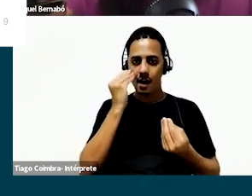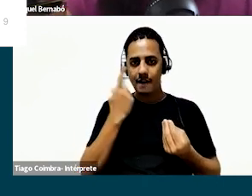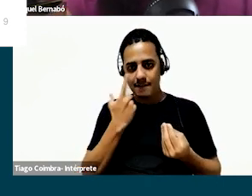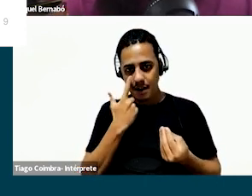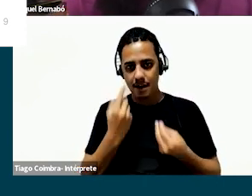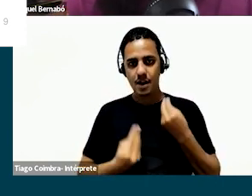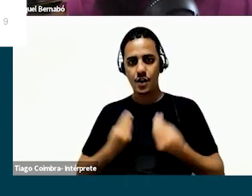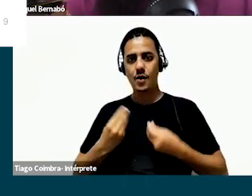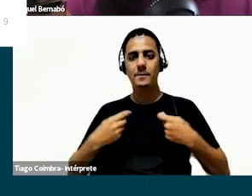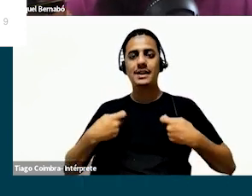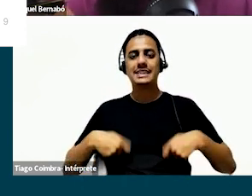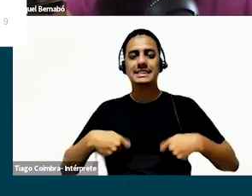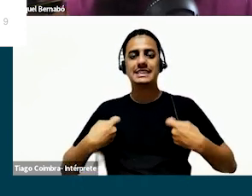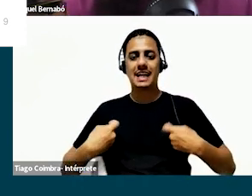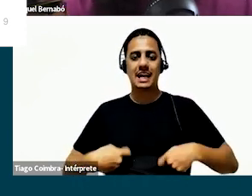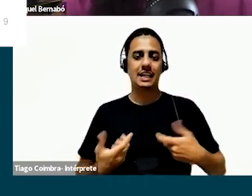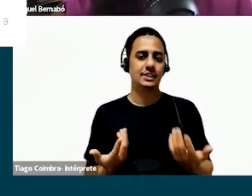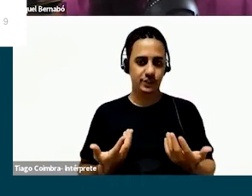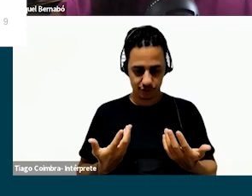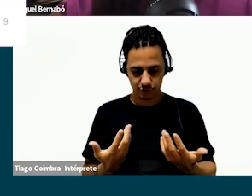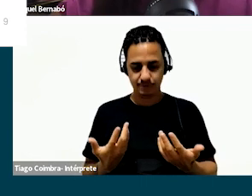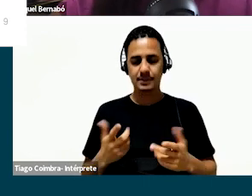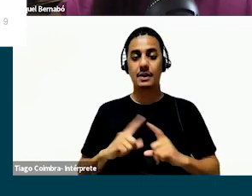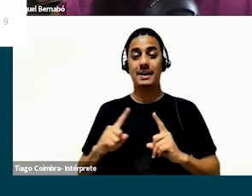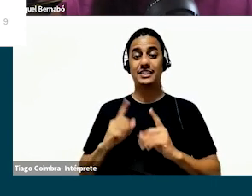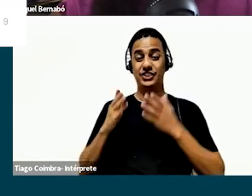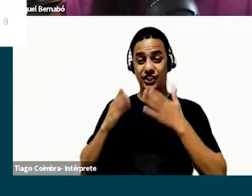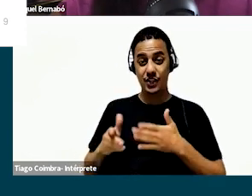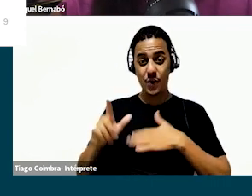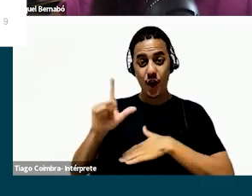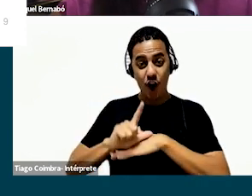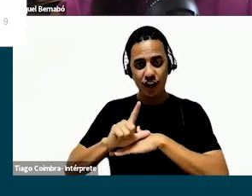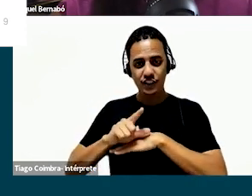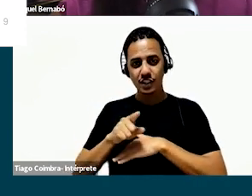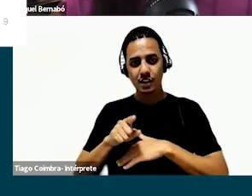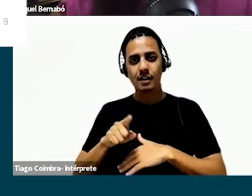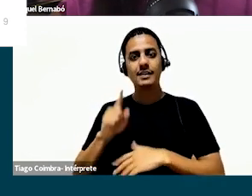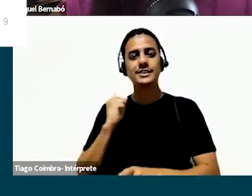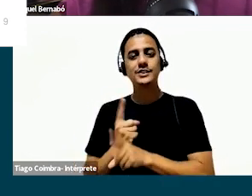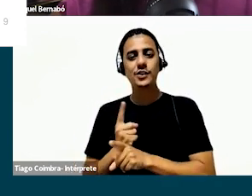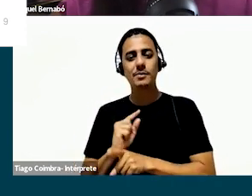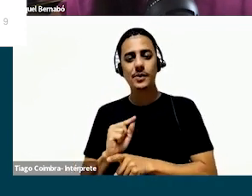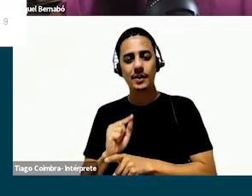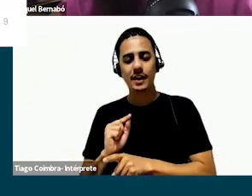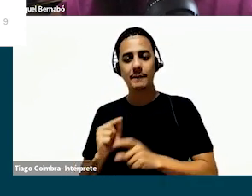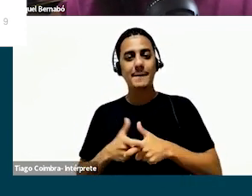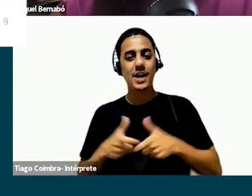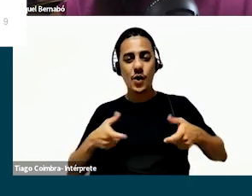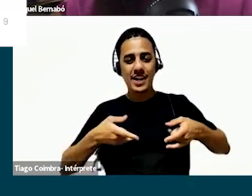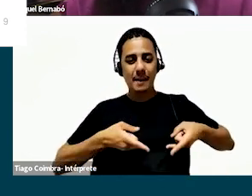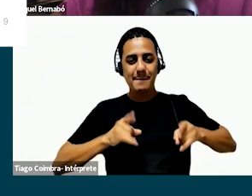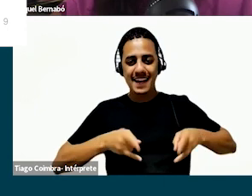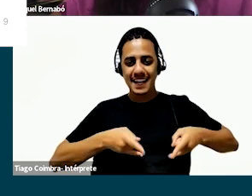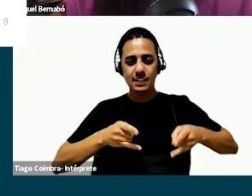o tato, e perceber se o berço ia atender à necessidade deles. Só que quando eles chegaram na loja física, para surpresa deles,